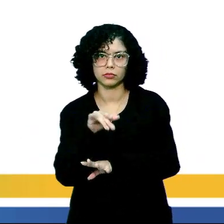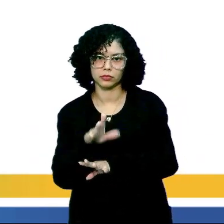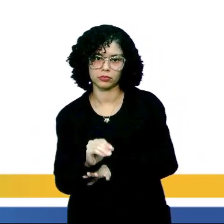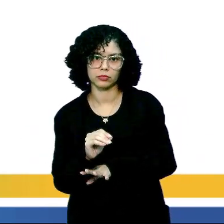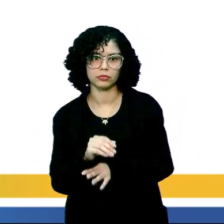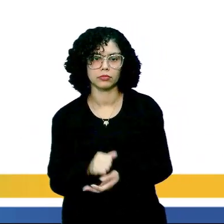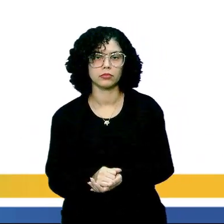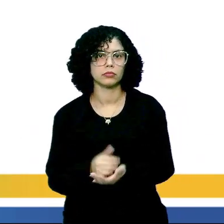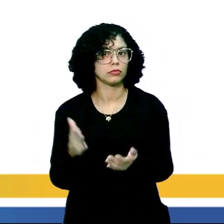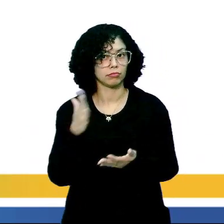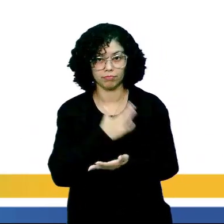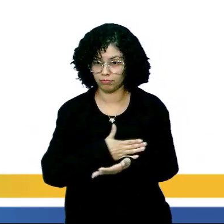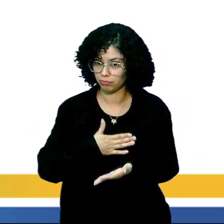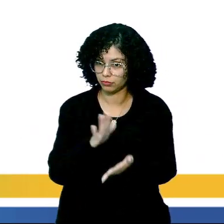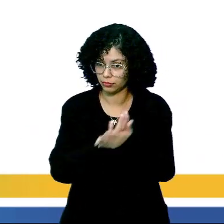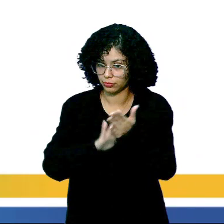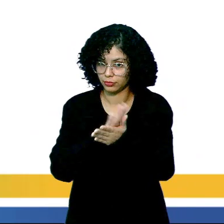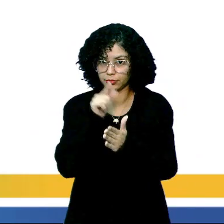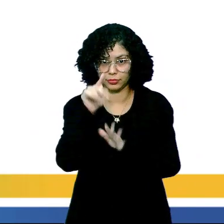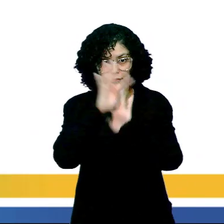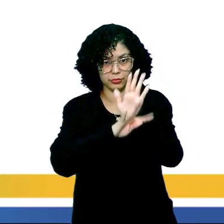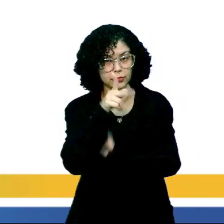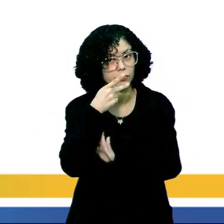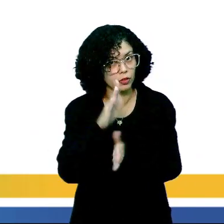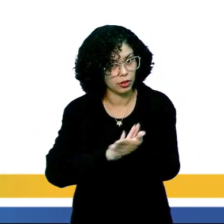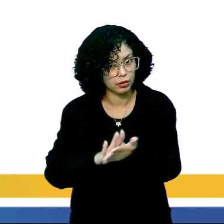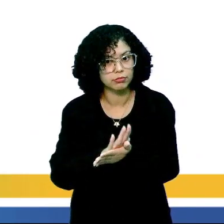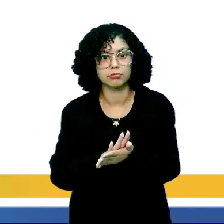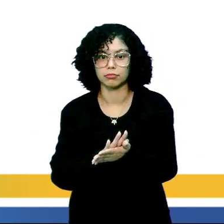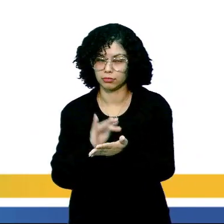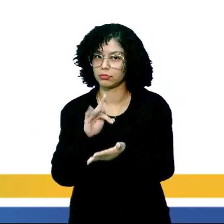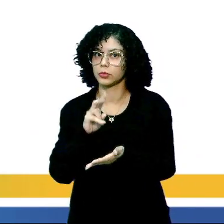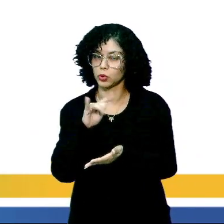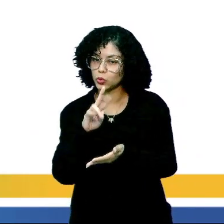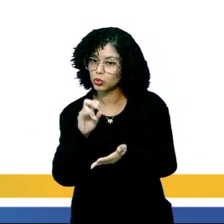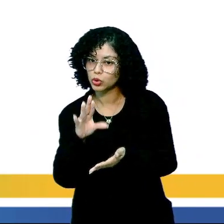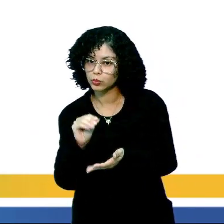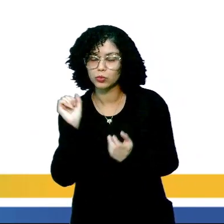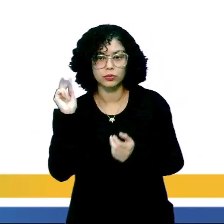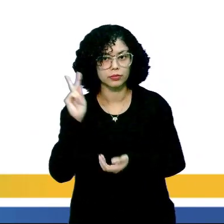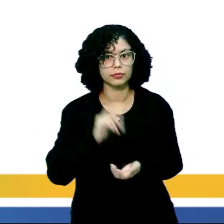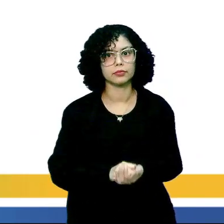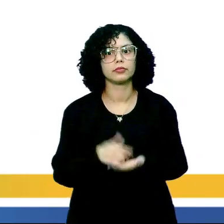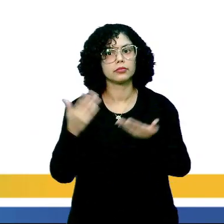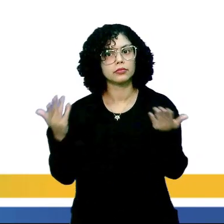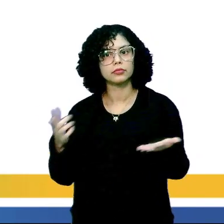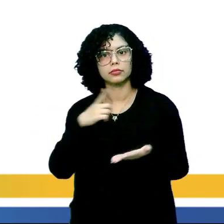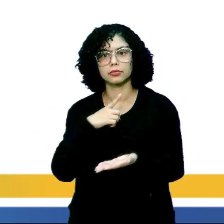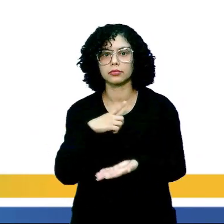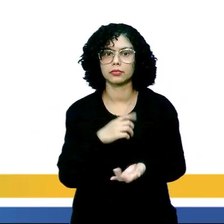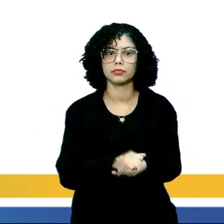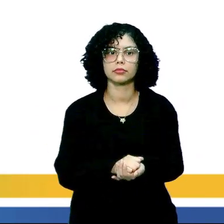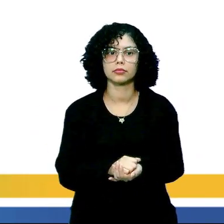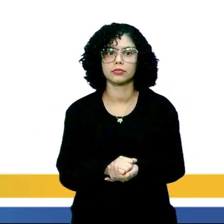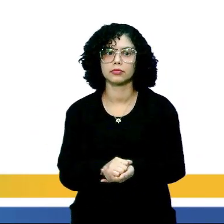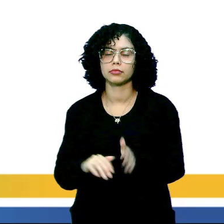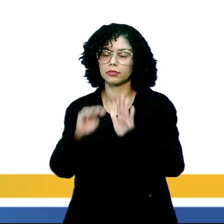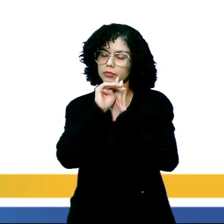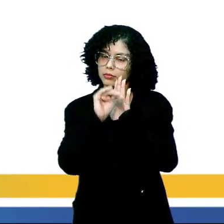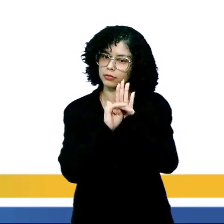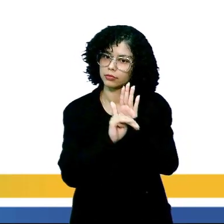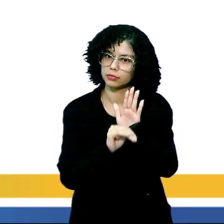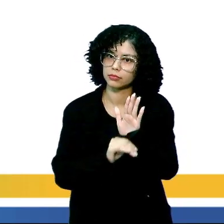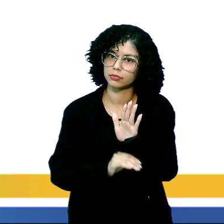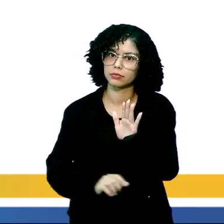absolutismo. Em momento nenhum desse texto, alguém falou aqui de absolutismo, né? Então, nós temos os distratores, que